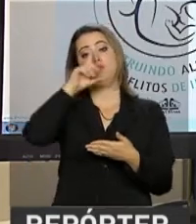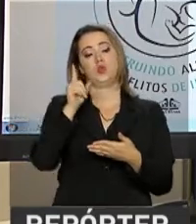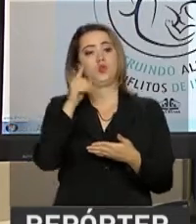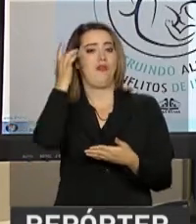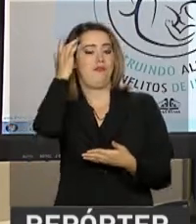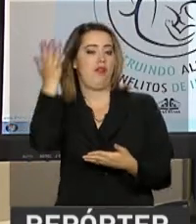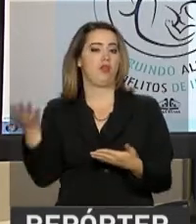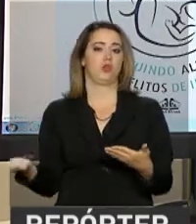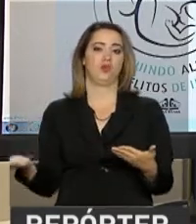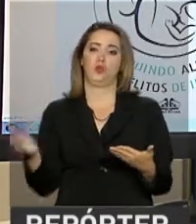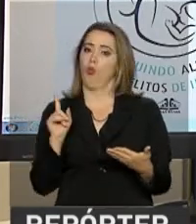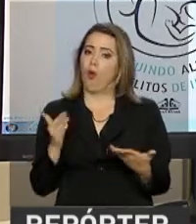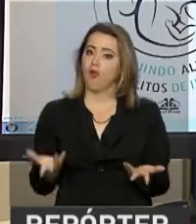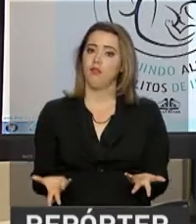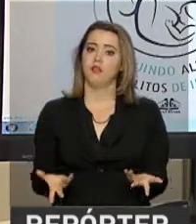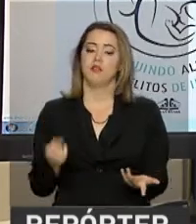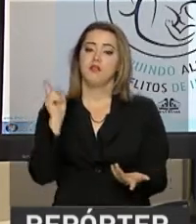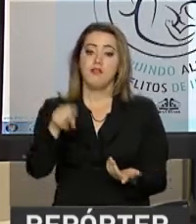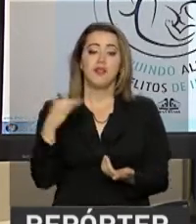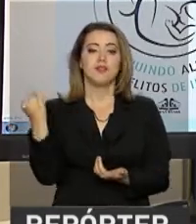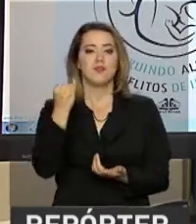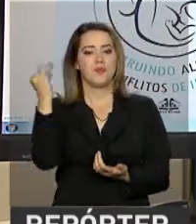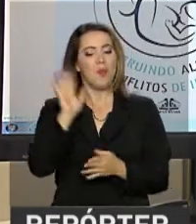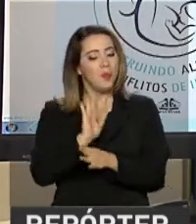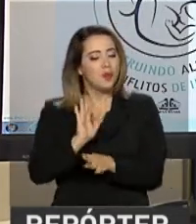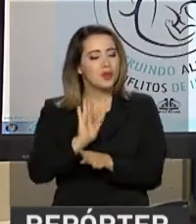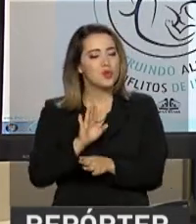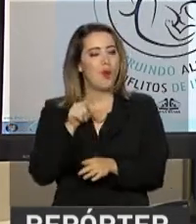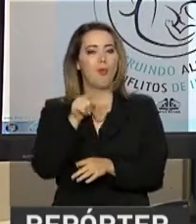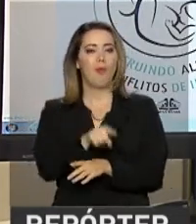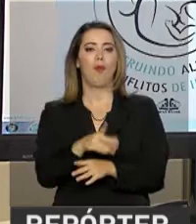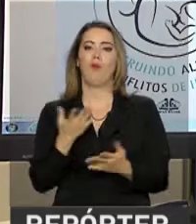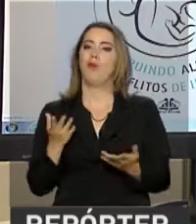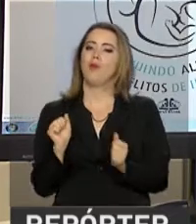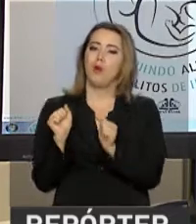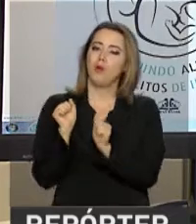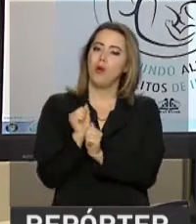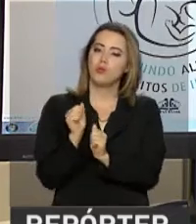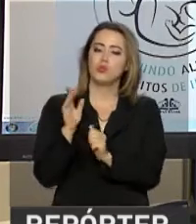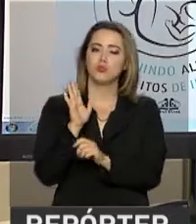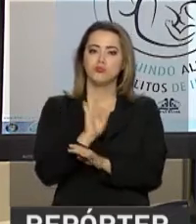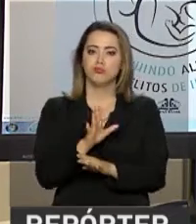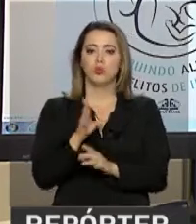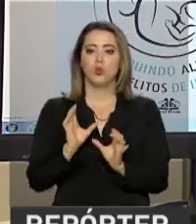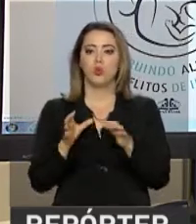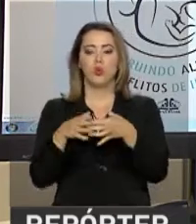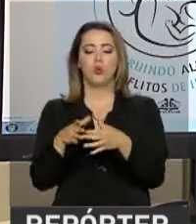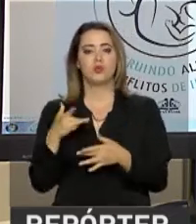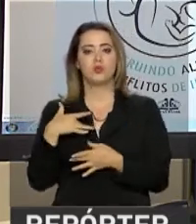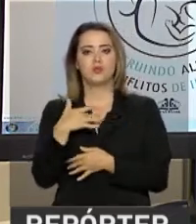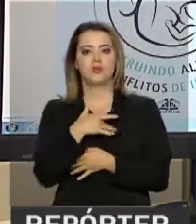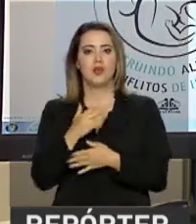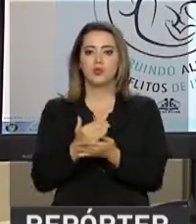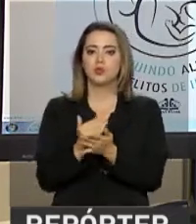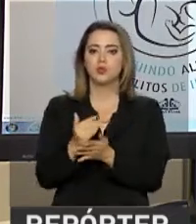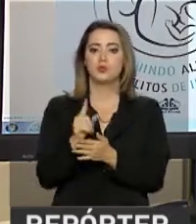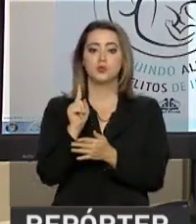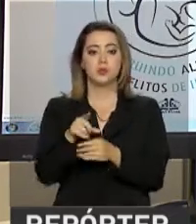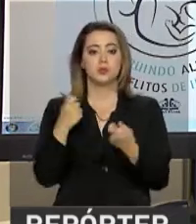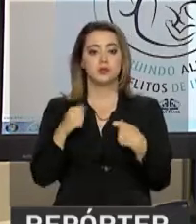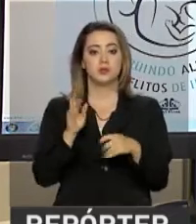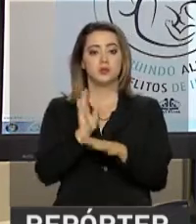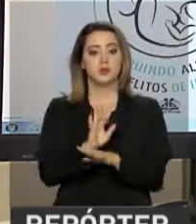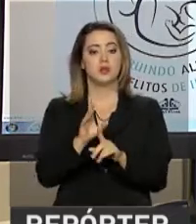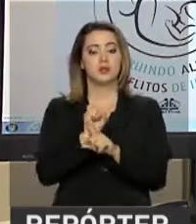muito fácil. É muito importante o apoio dos profissionais de saúde nessa fase inicial, o apoio